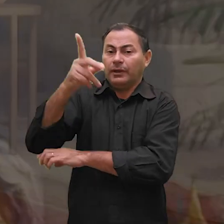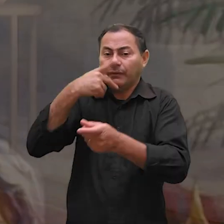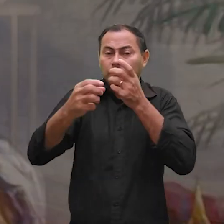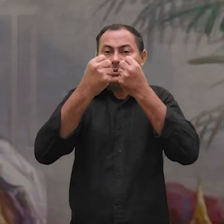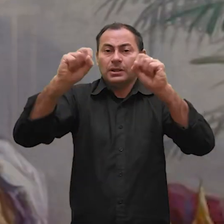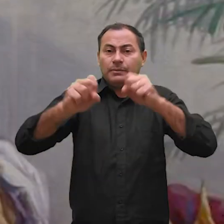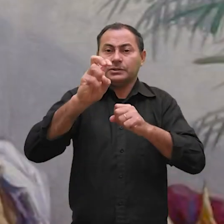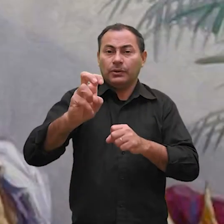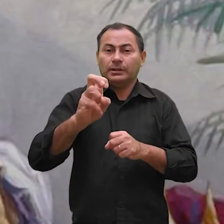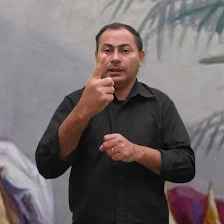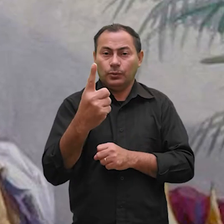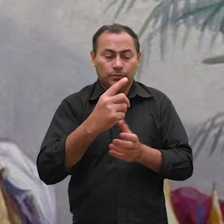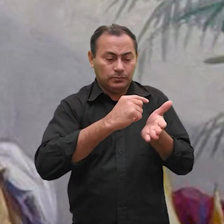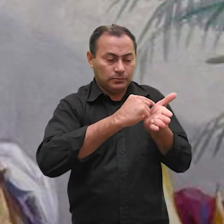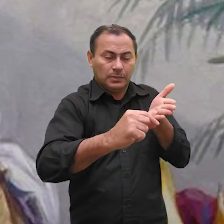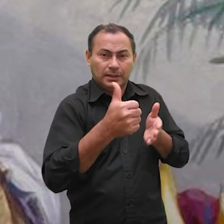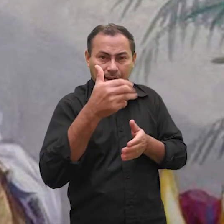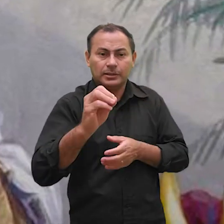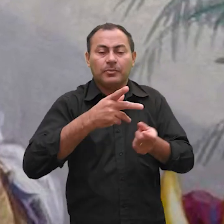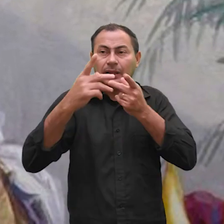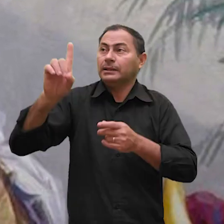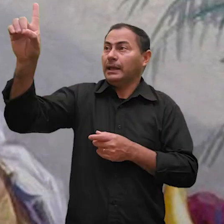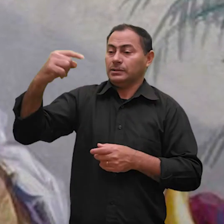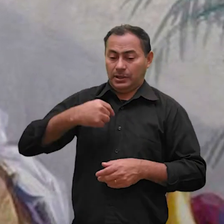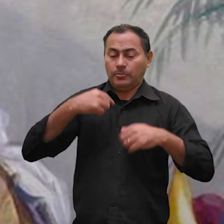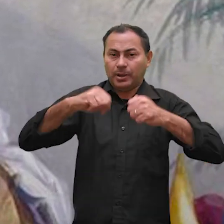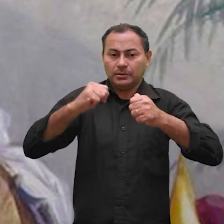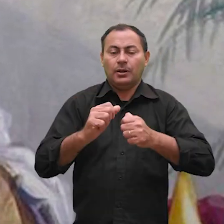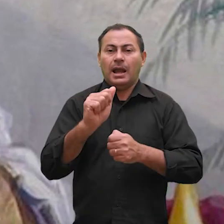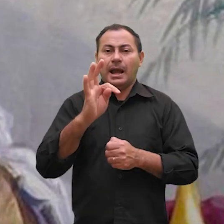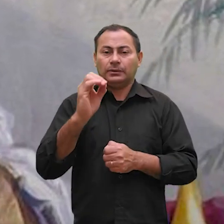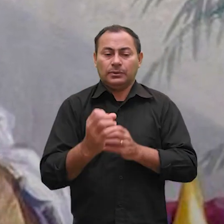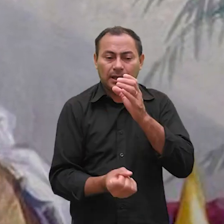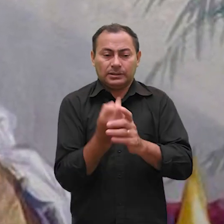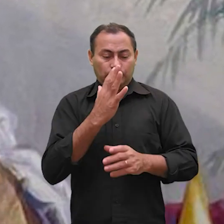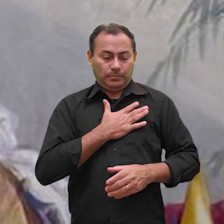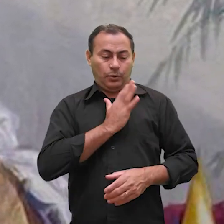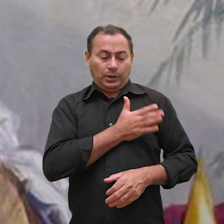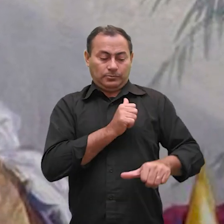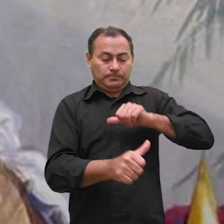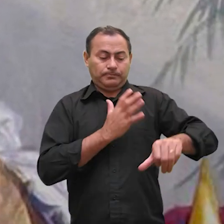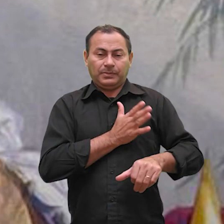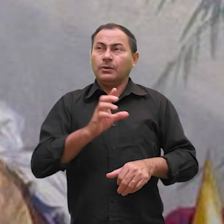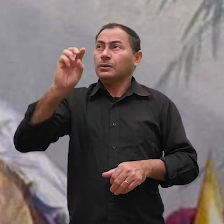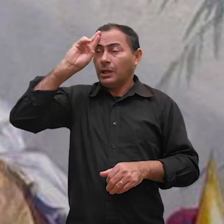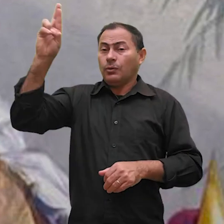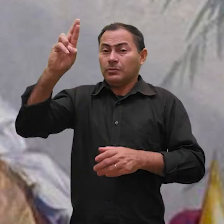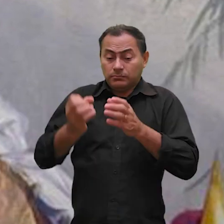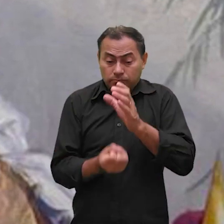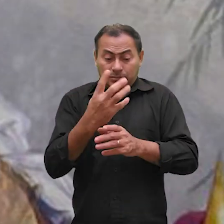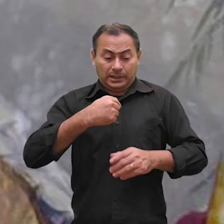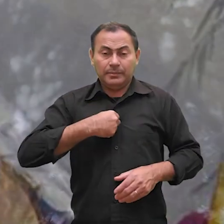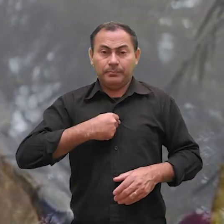estava dizendo no Salmo 51:10 era simplesmente isso: Deus, eu preciso de um ato de criação no meu coração. Se o Senhor não